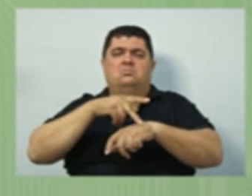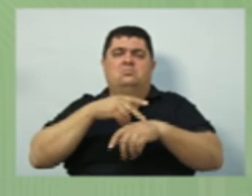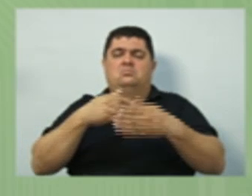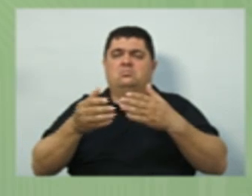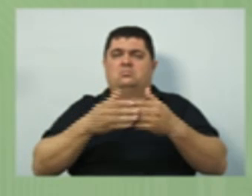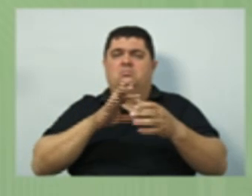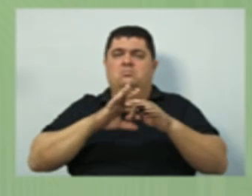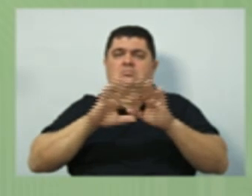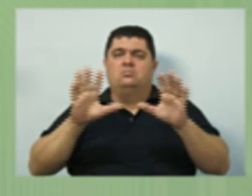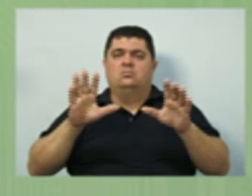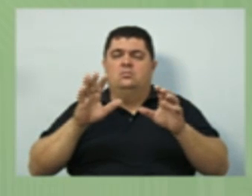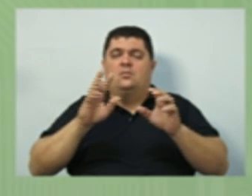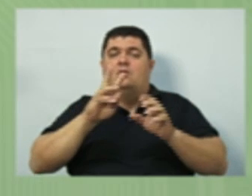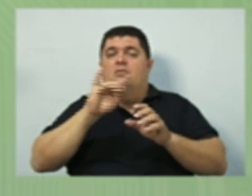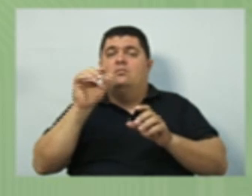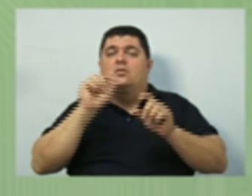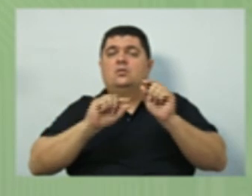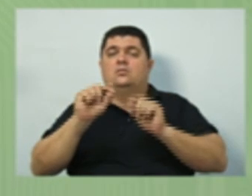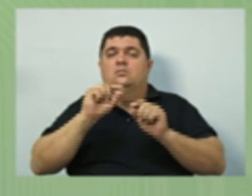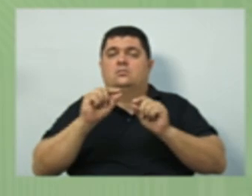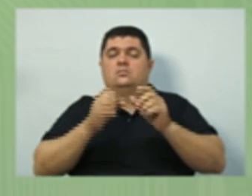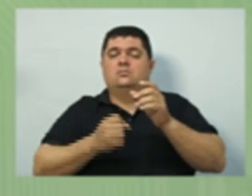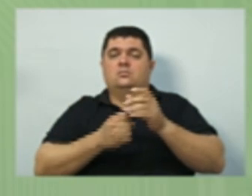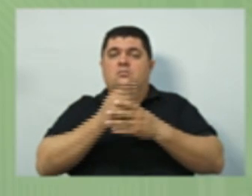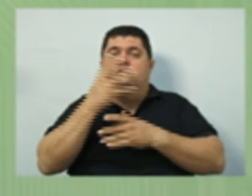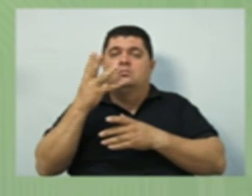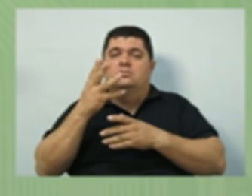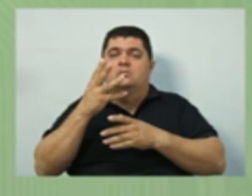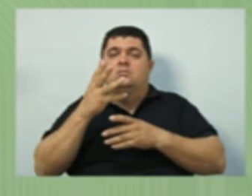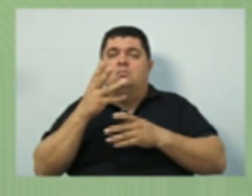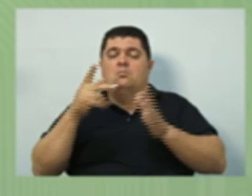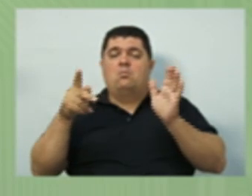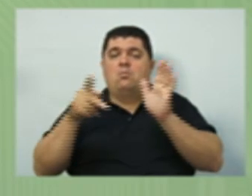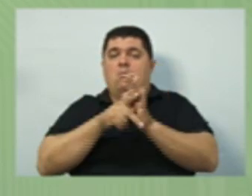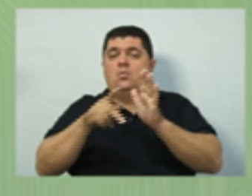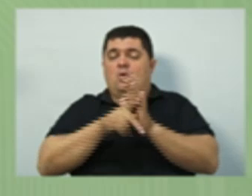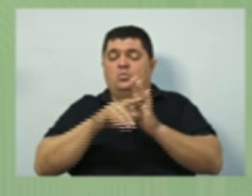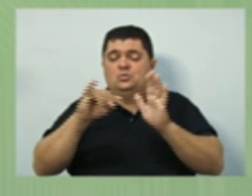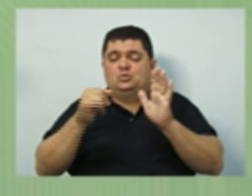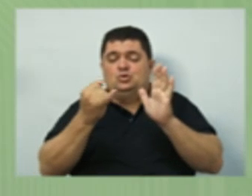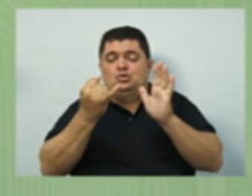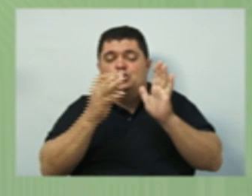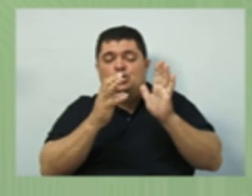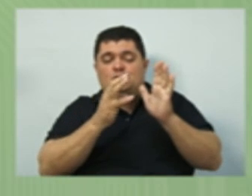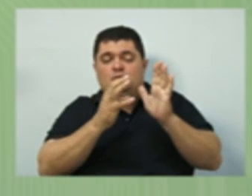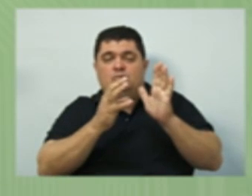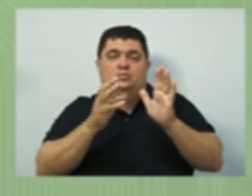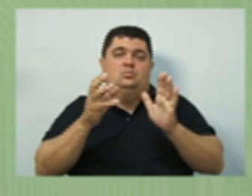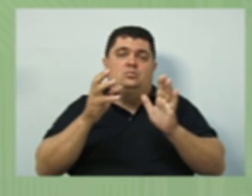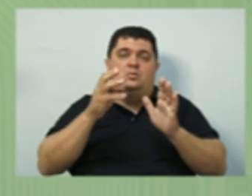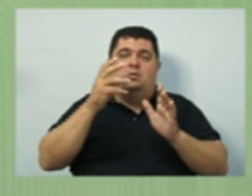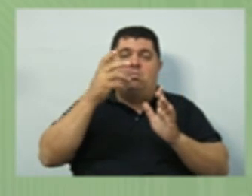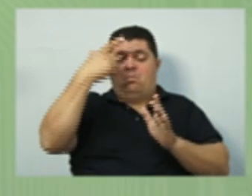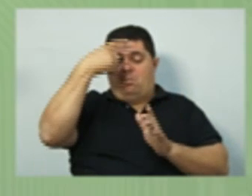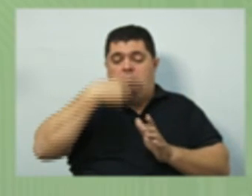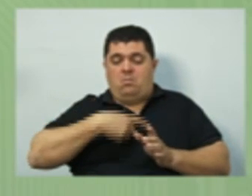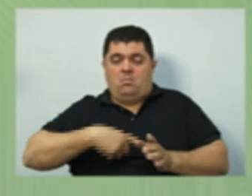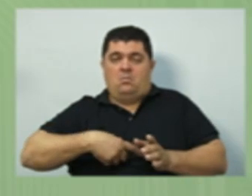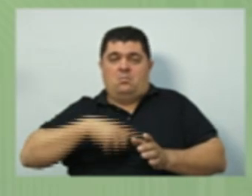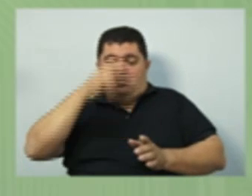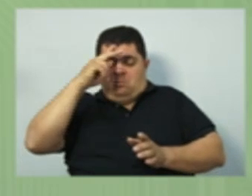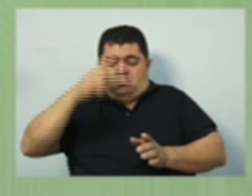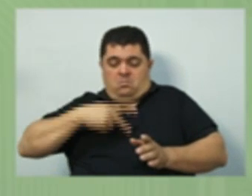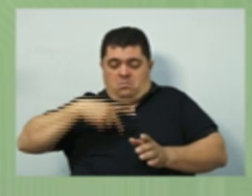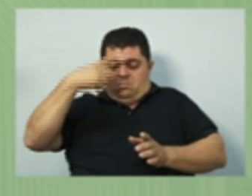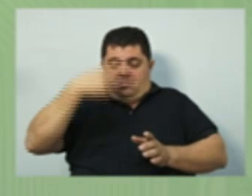esteja, ele vai criar a sua singularidade, o seu jeito de ser, a sua personalidade. Quem